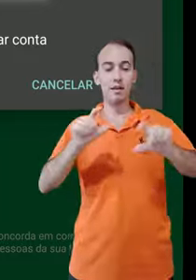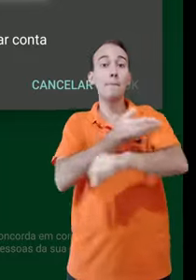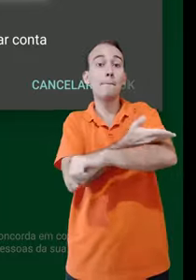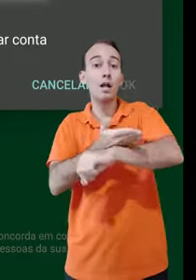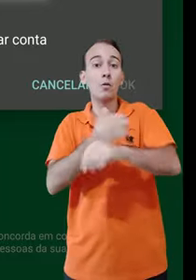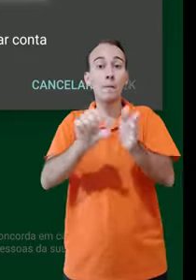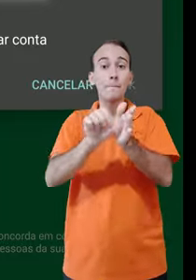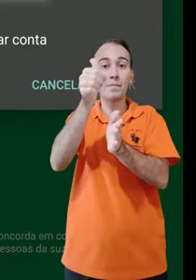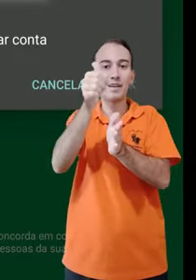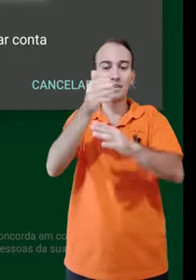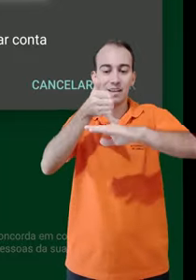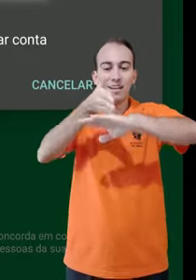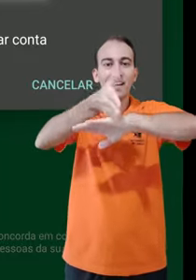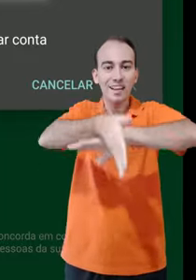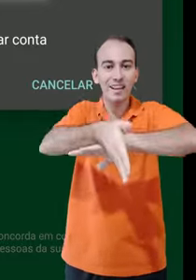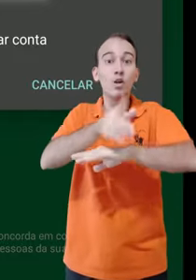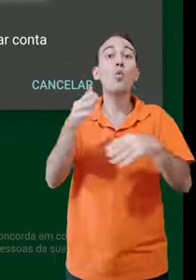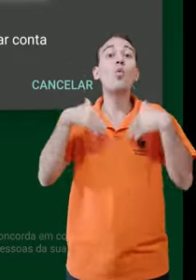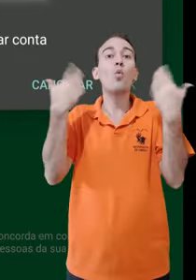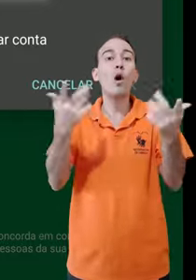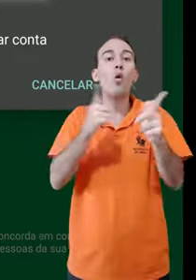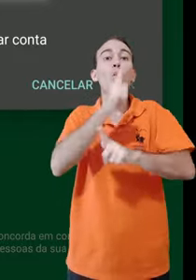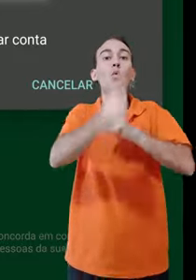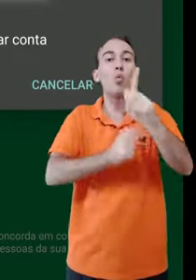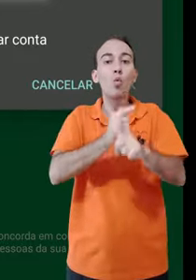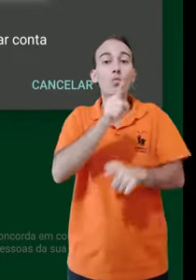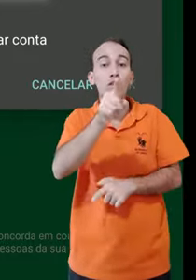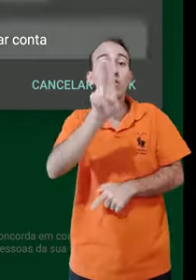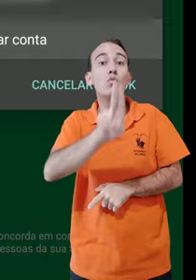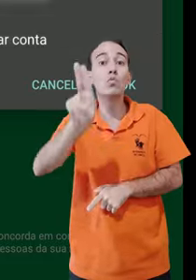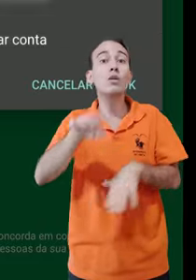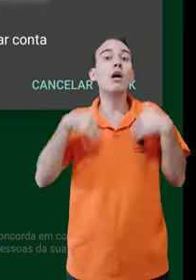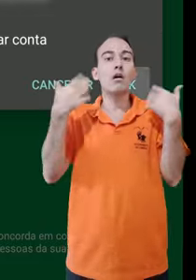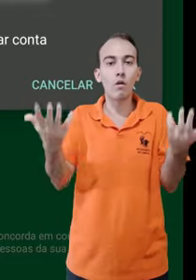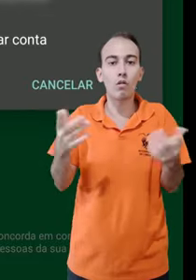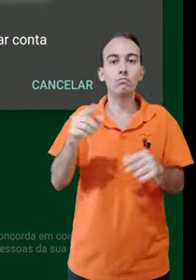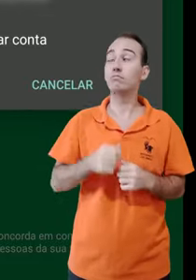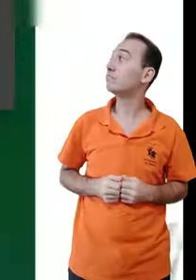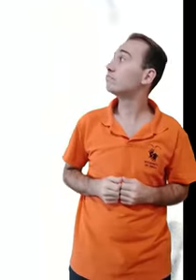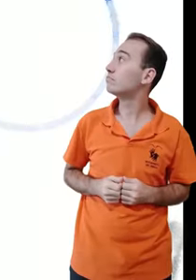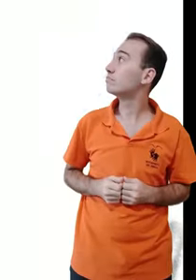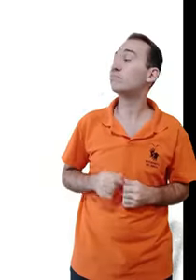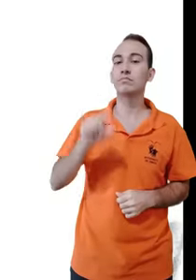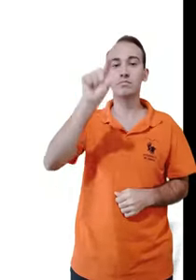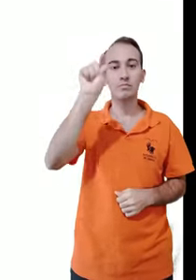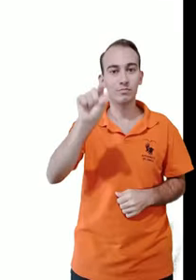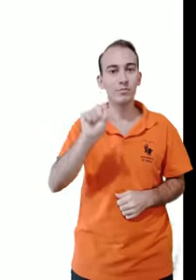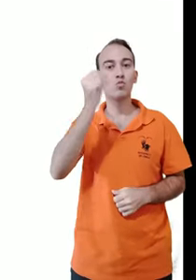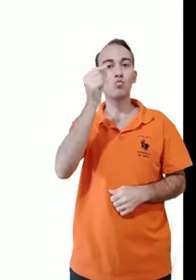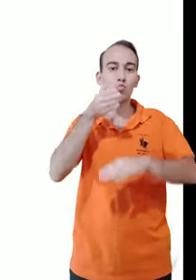passos na sua janela pop-up você deve selecionar a conta Google que utilizará para acessar o Google Classe A e